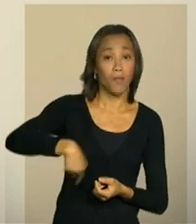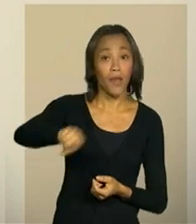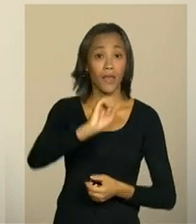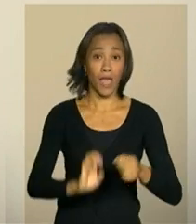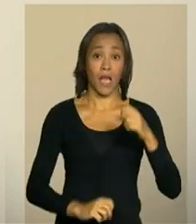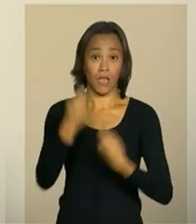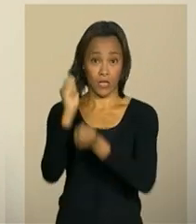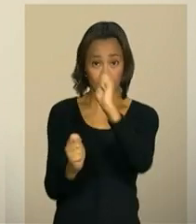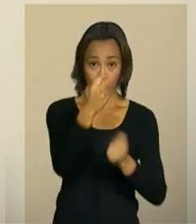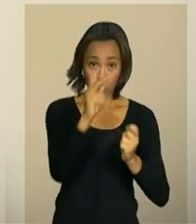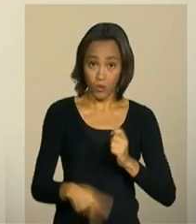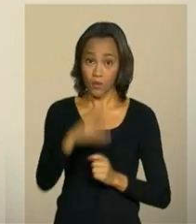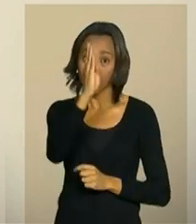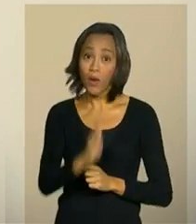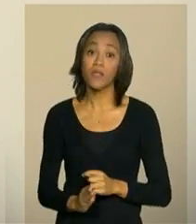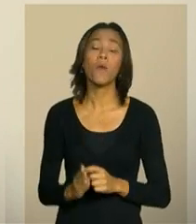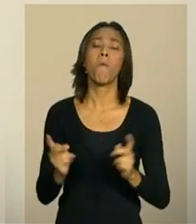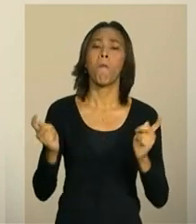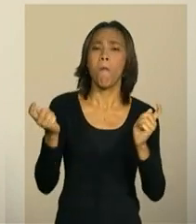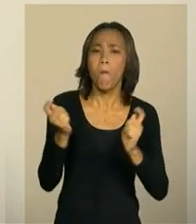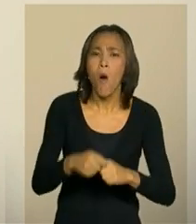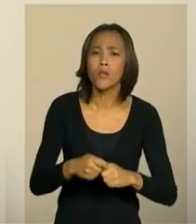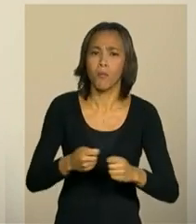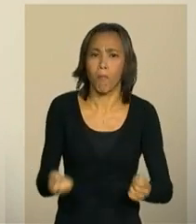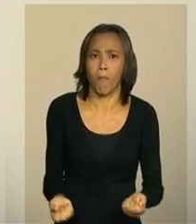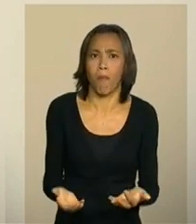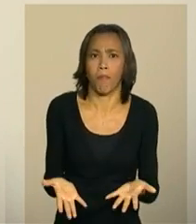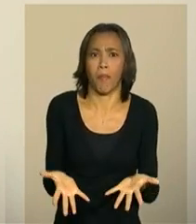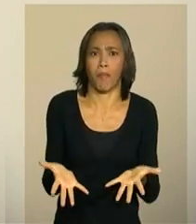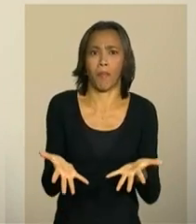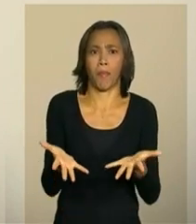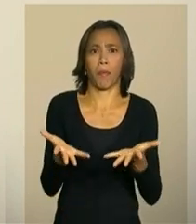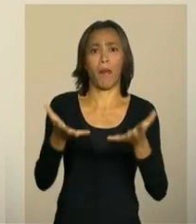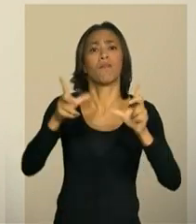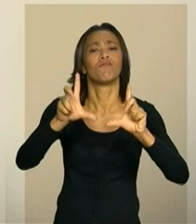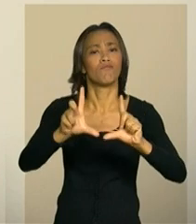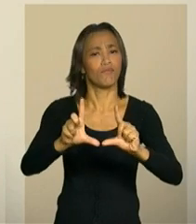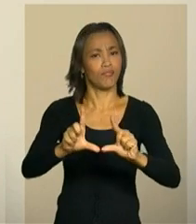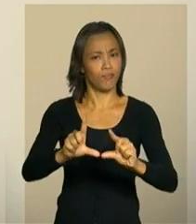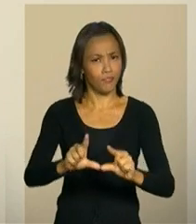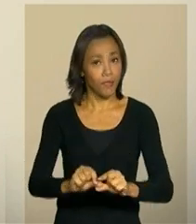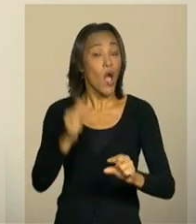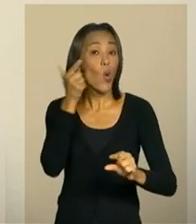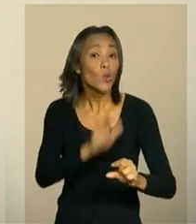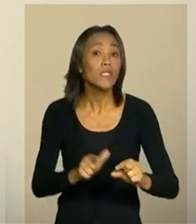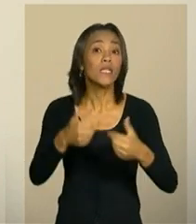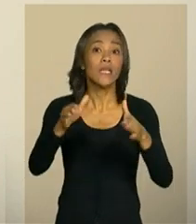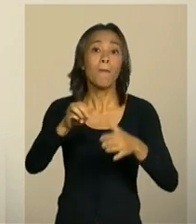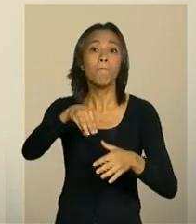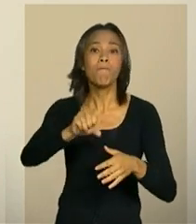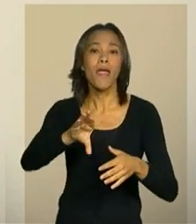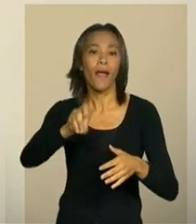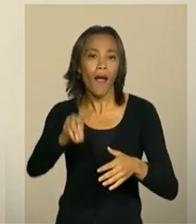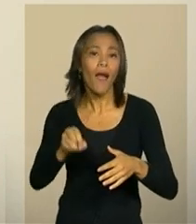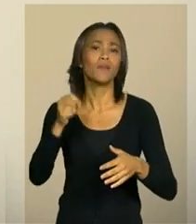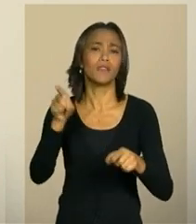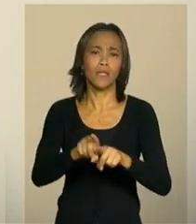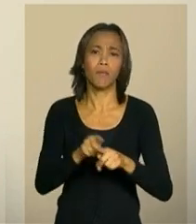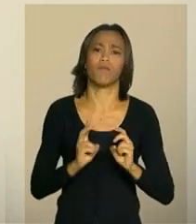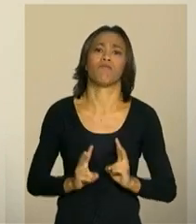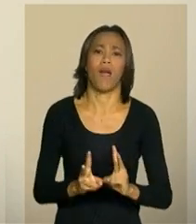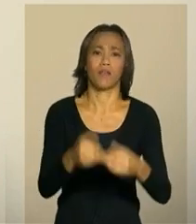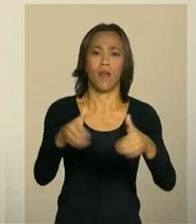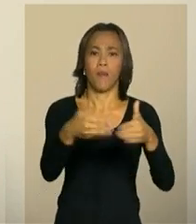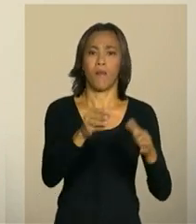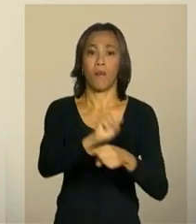indústrias brasileiras possam produzir a custos mais baixos ganhar mercado e continuar gerando